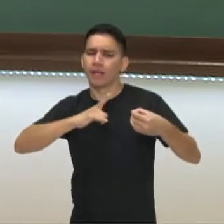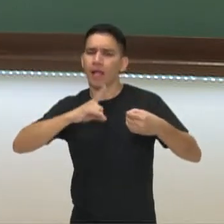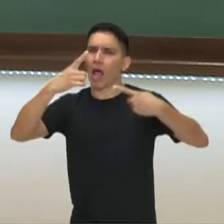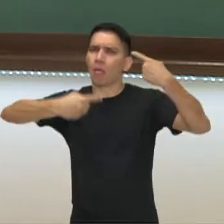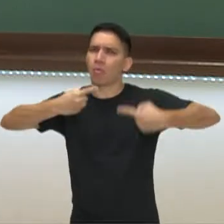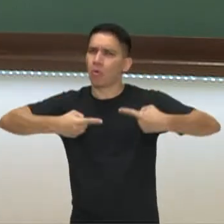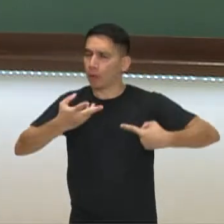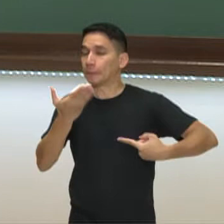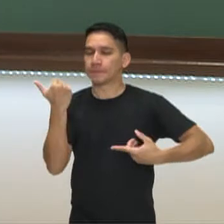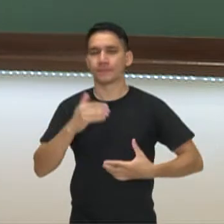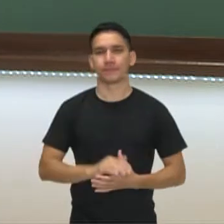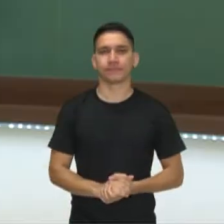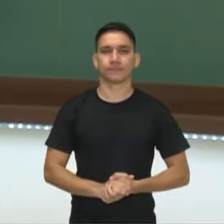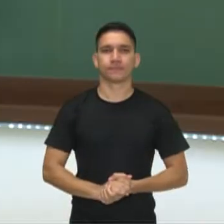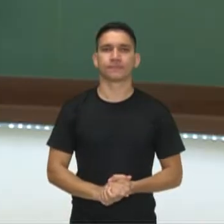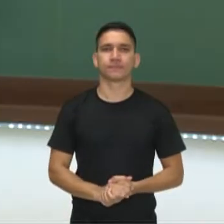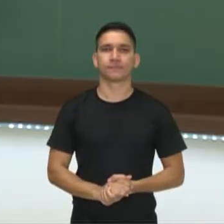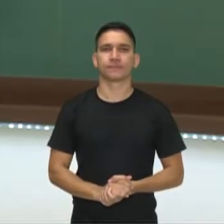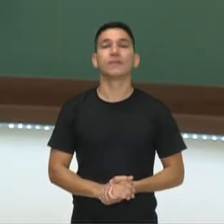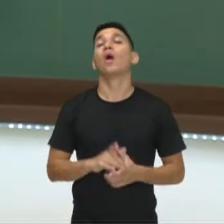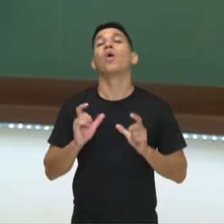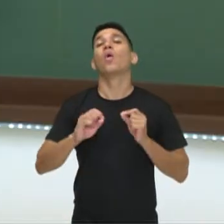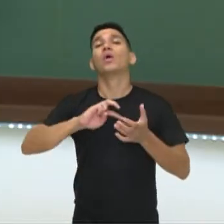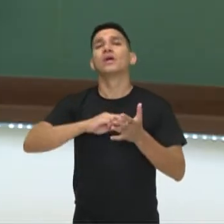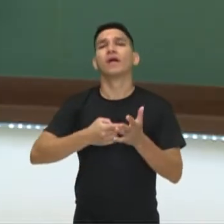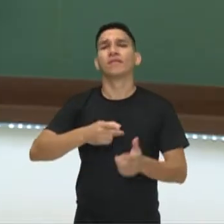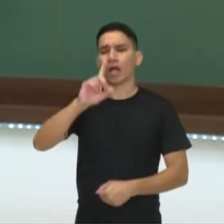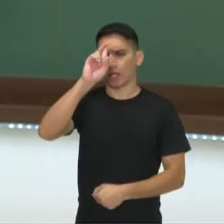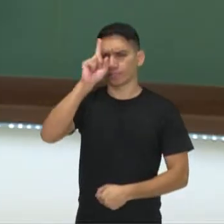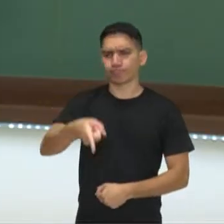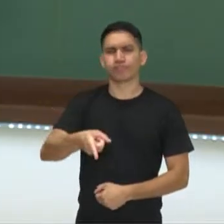lá? O que é autoridade?